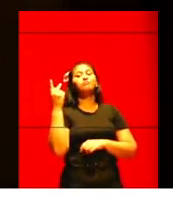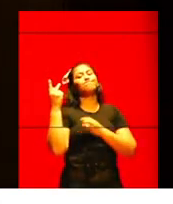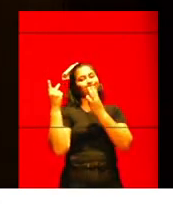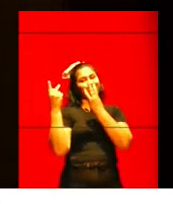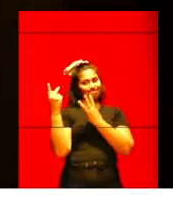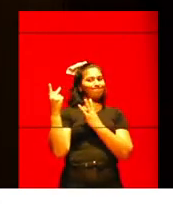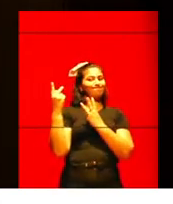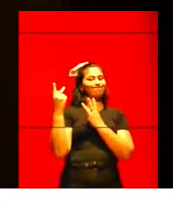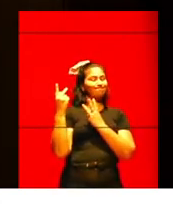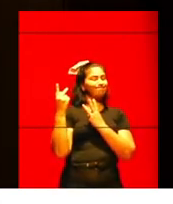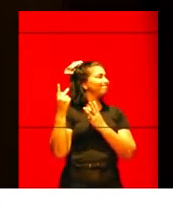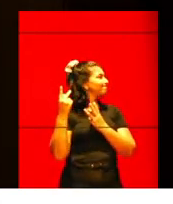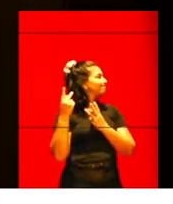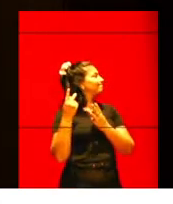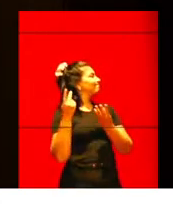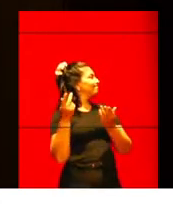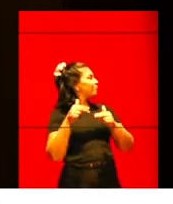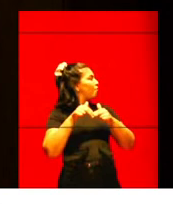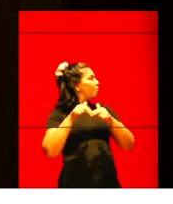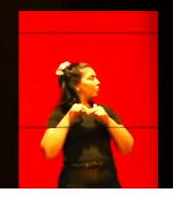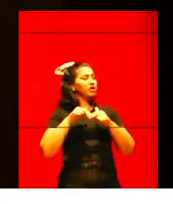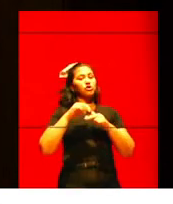3. Por isso que aqui embaixo está